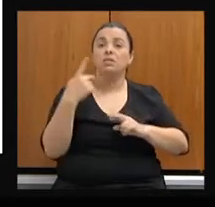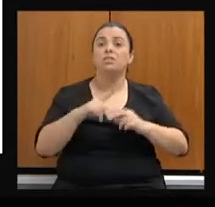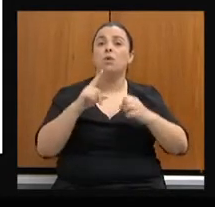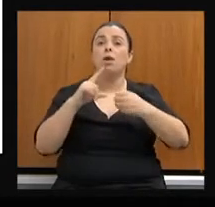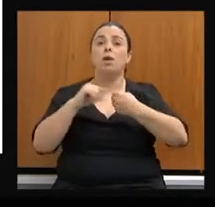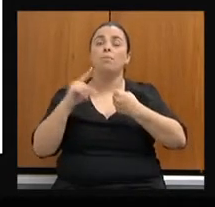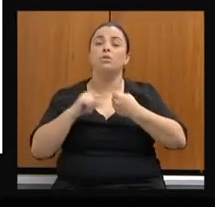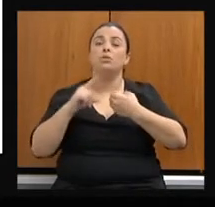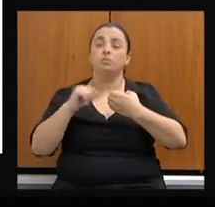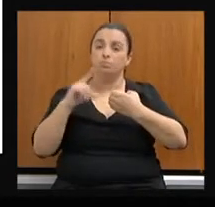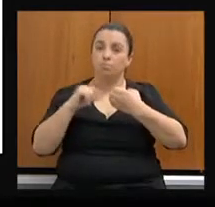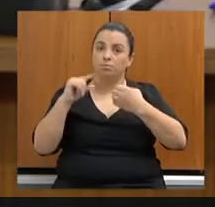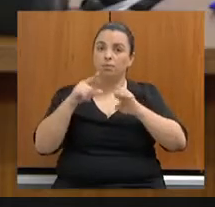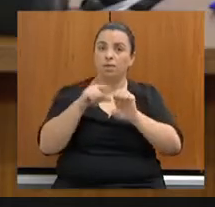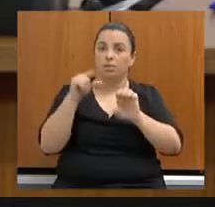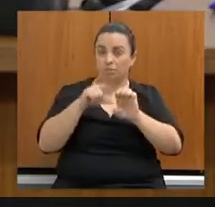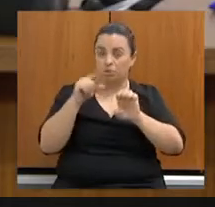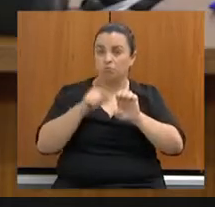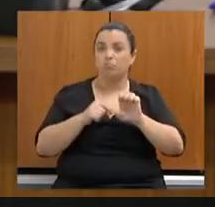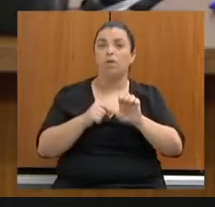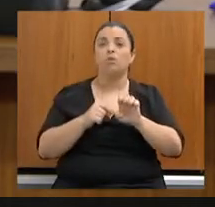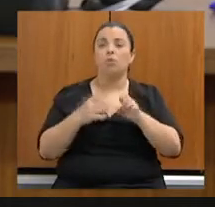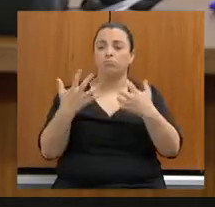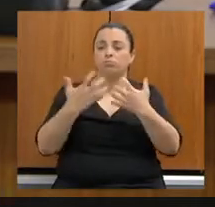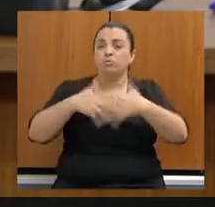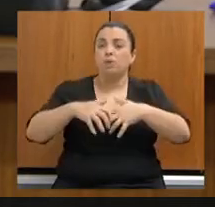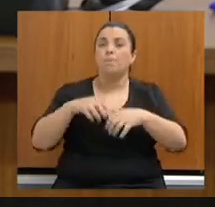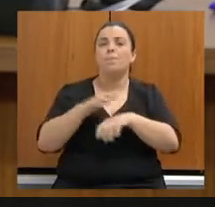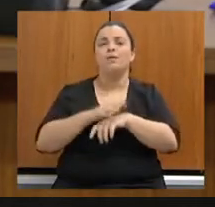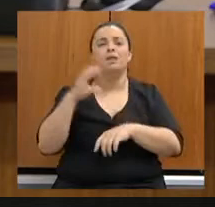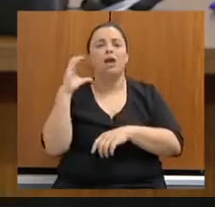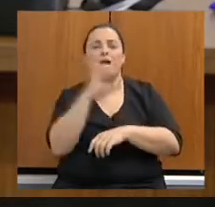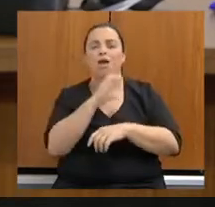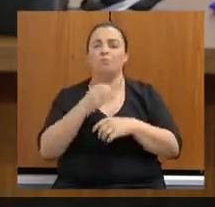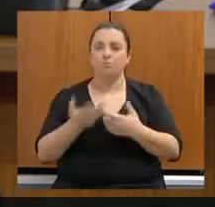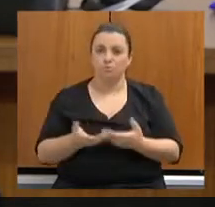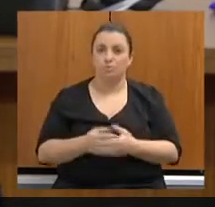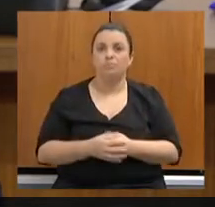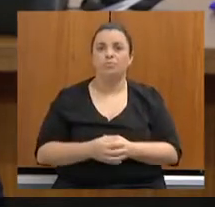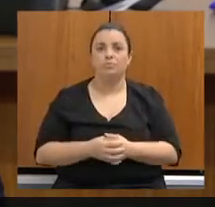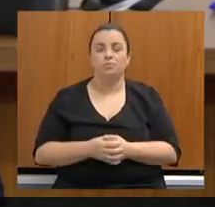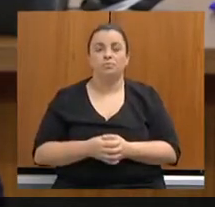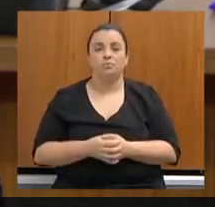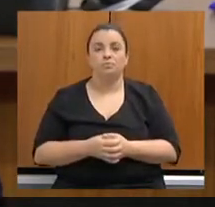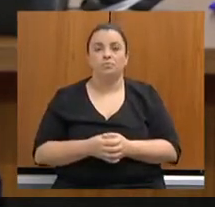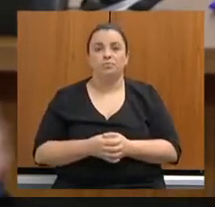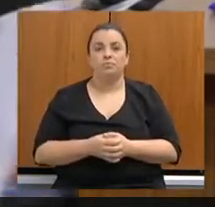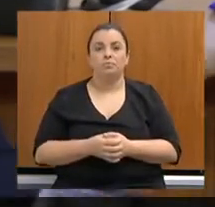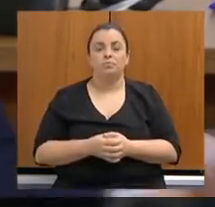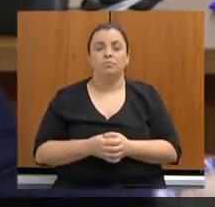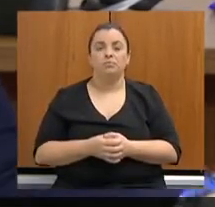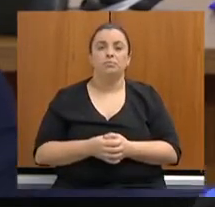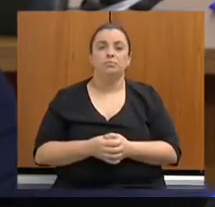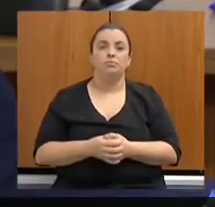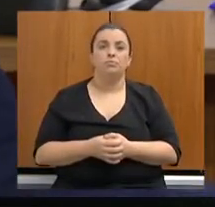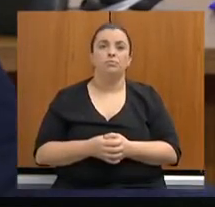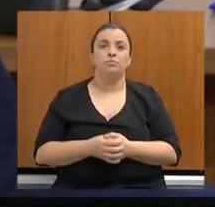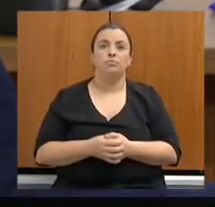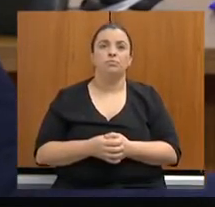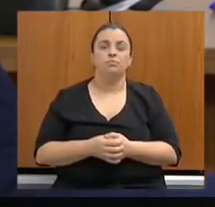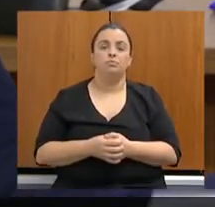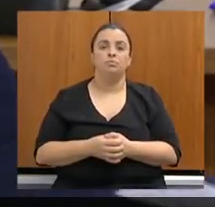começar a funcionar com mais agilidade com mais rapidez e E aí